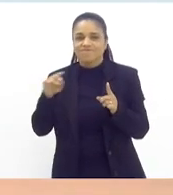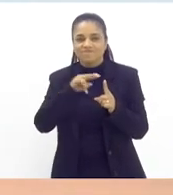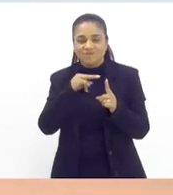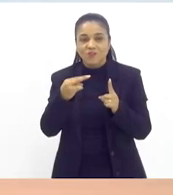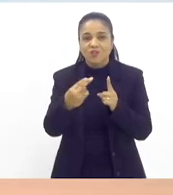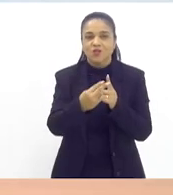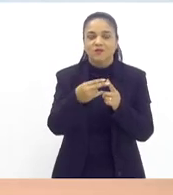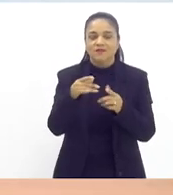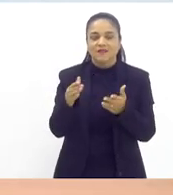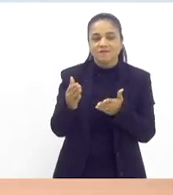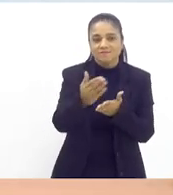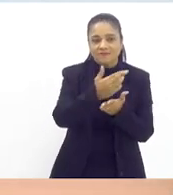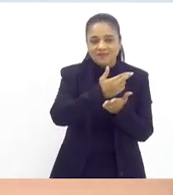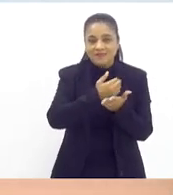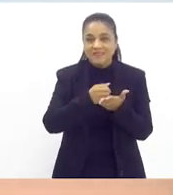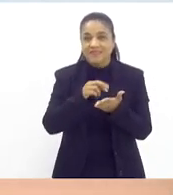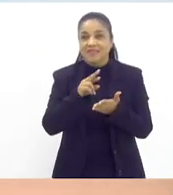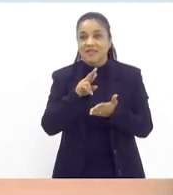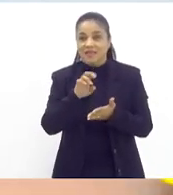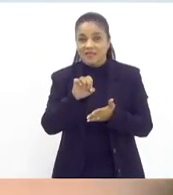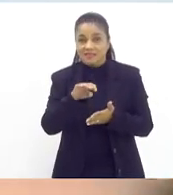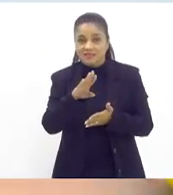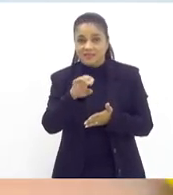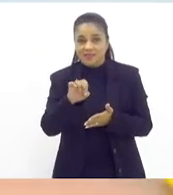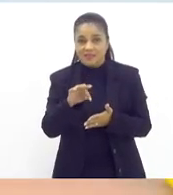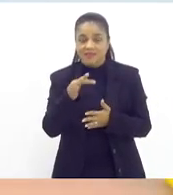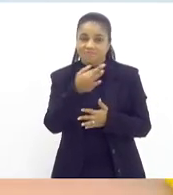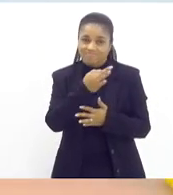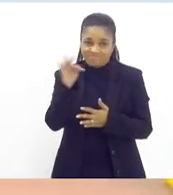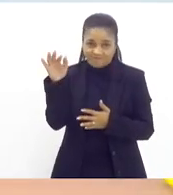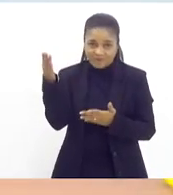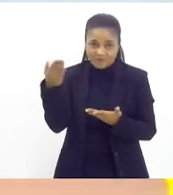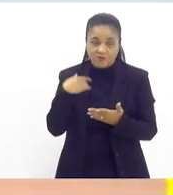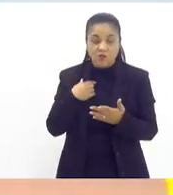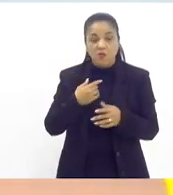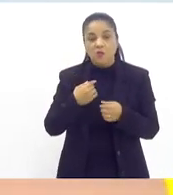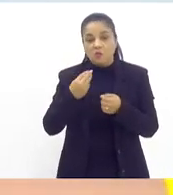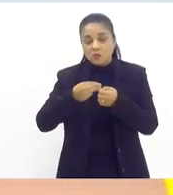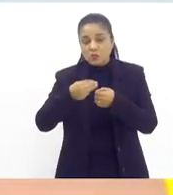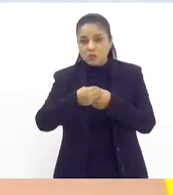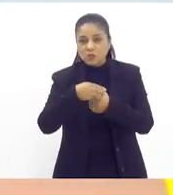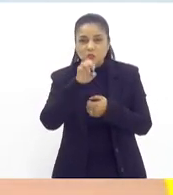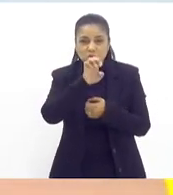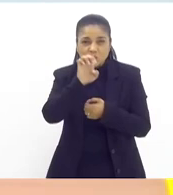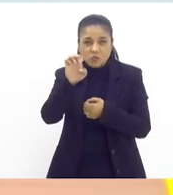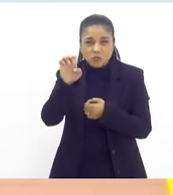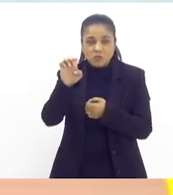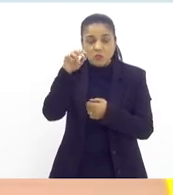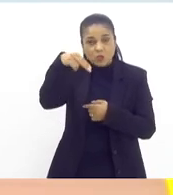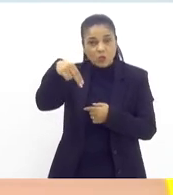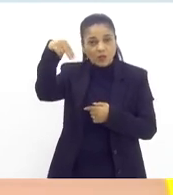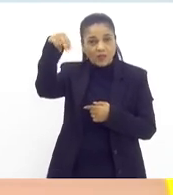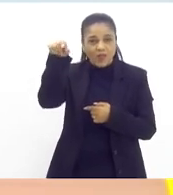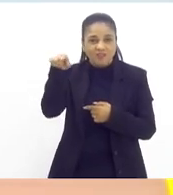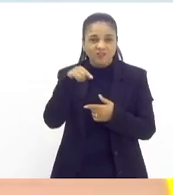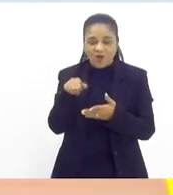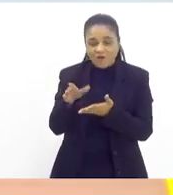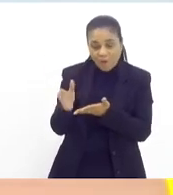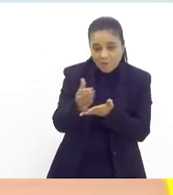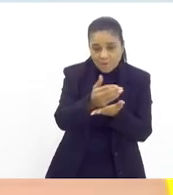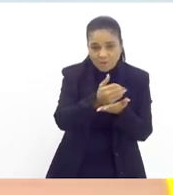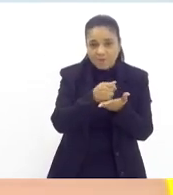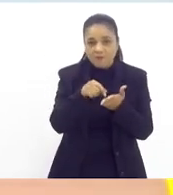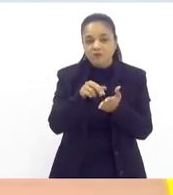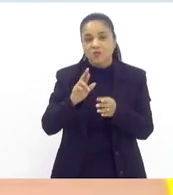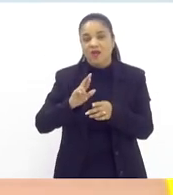receita. Não tem como chegar para um estado só pobre no Nordeste, que ganha participação no total do bolo, e fala, vou reter uma parte da sua receita